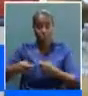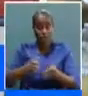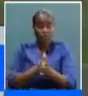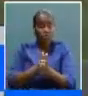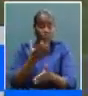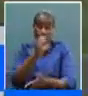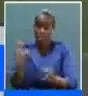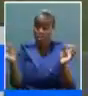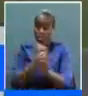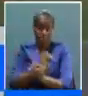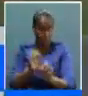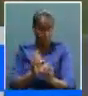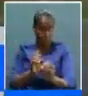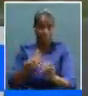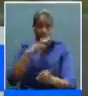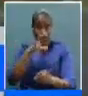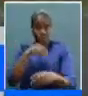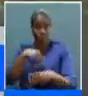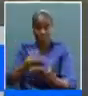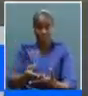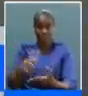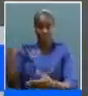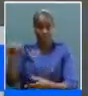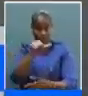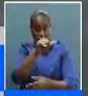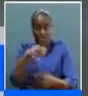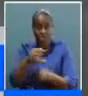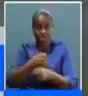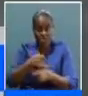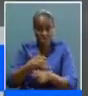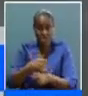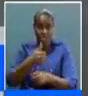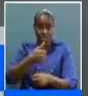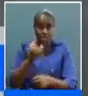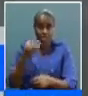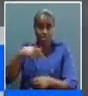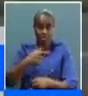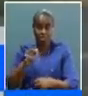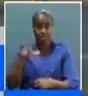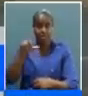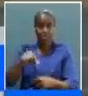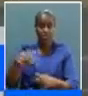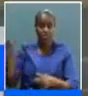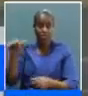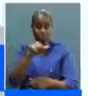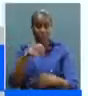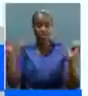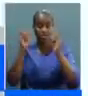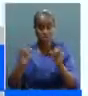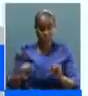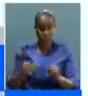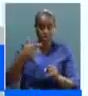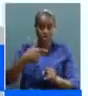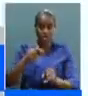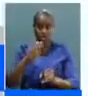e cita a entrega das linhas domésticas à Binter, bem como a operação internacional da TACV. Com o